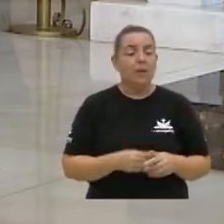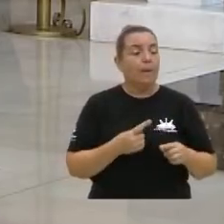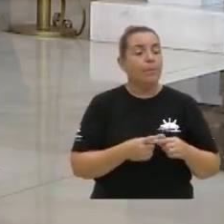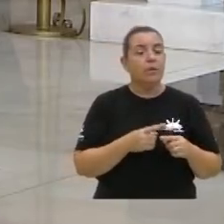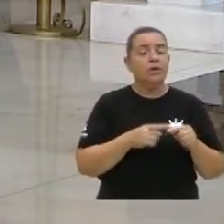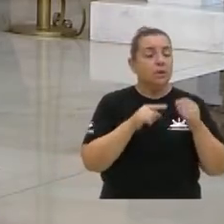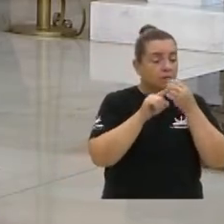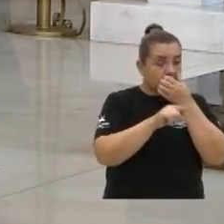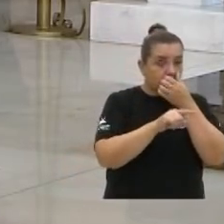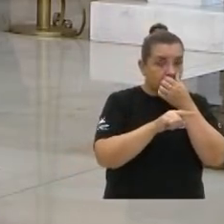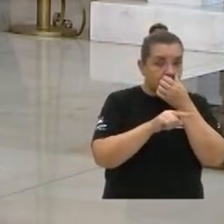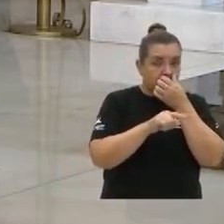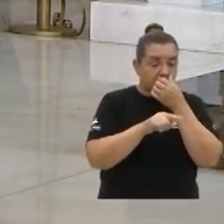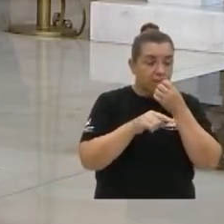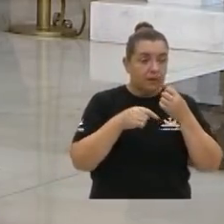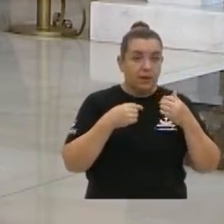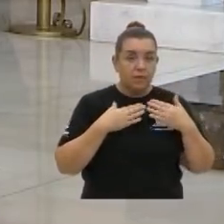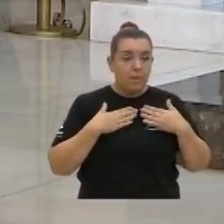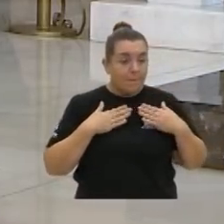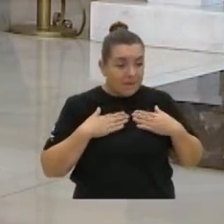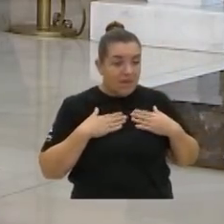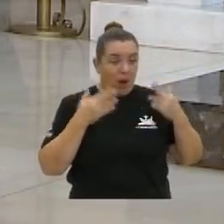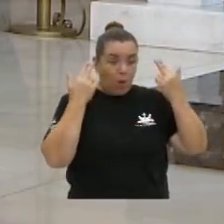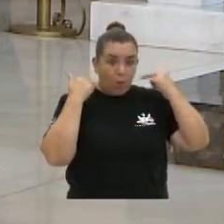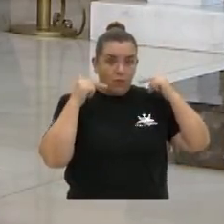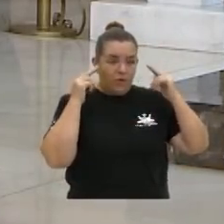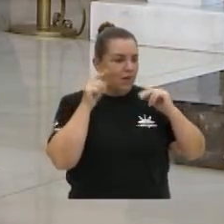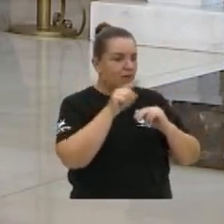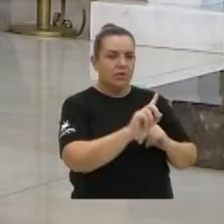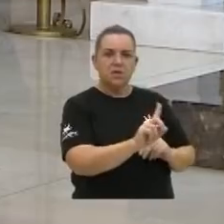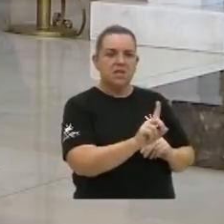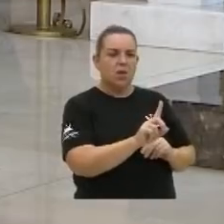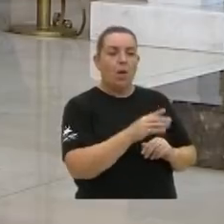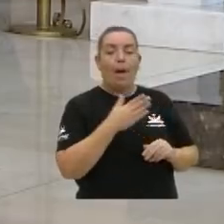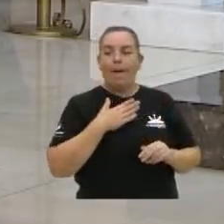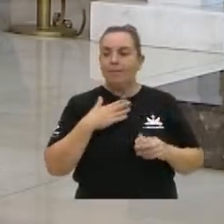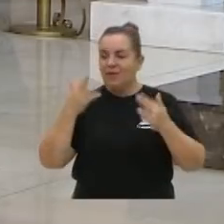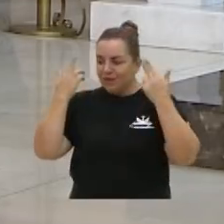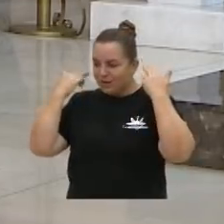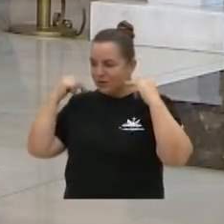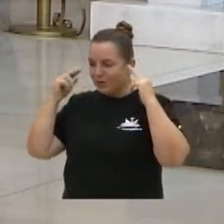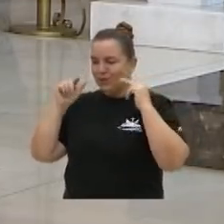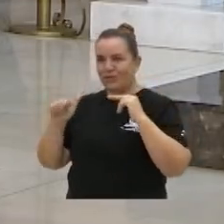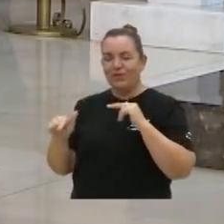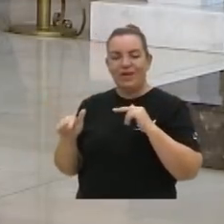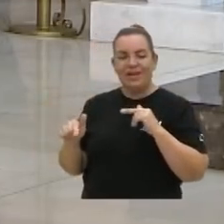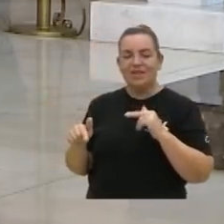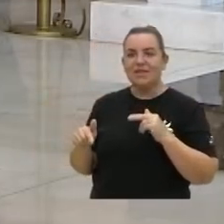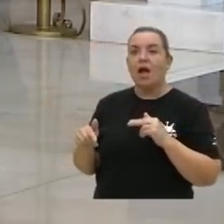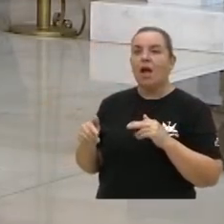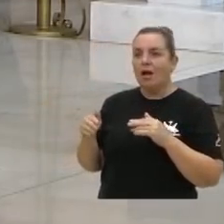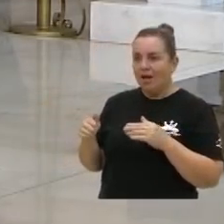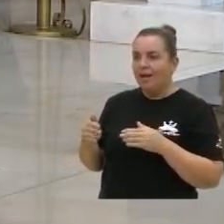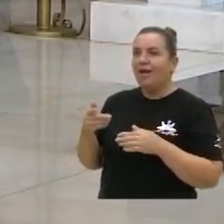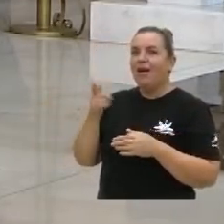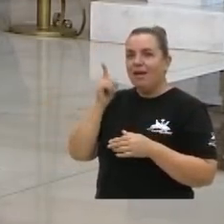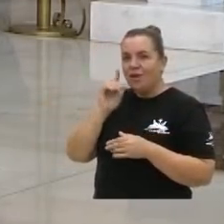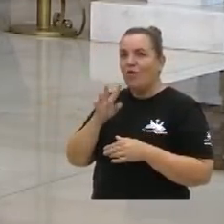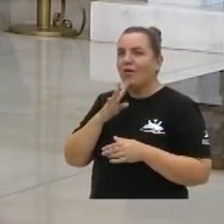não sois das minhas ovelhas. As minhas ovelhas escutam a minha